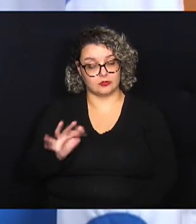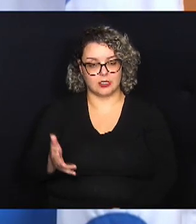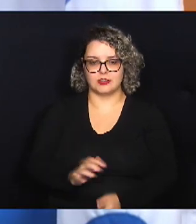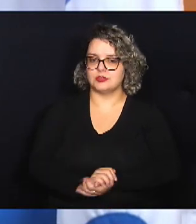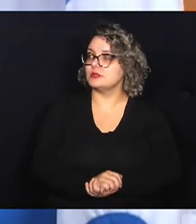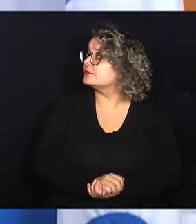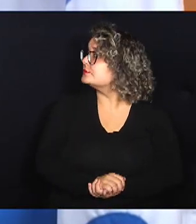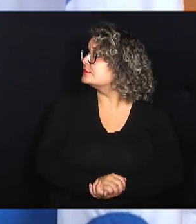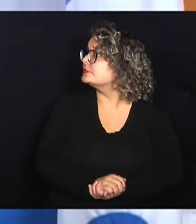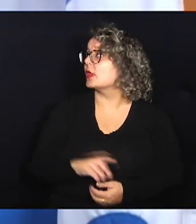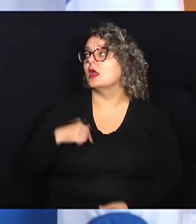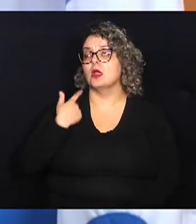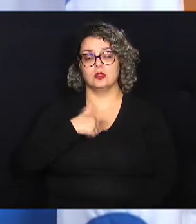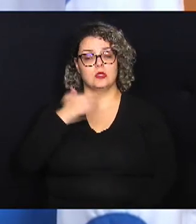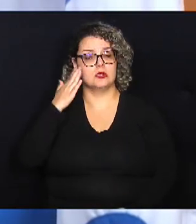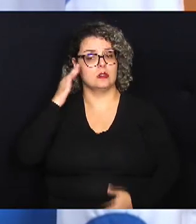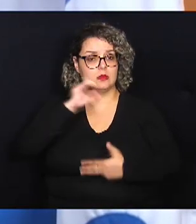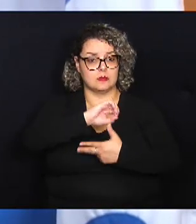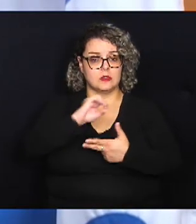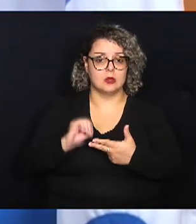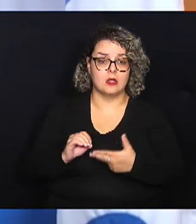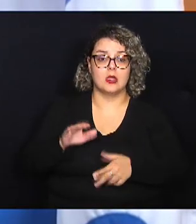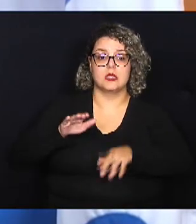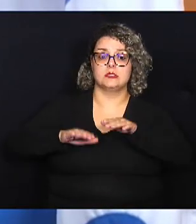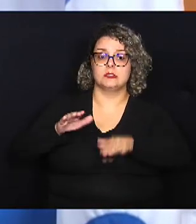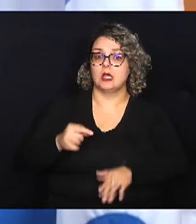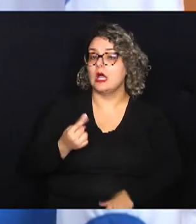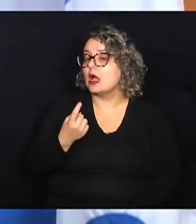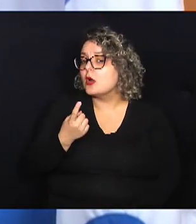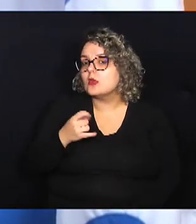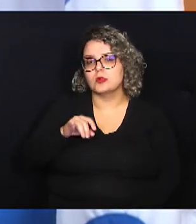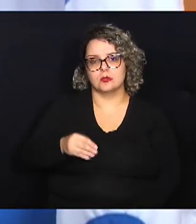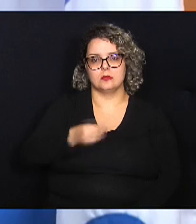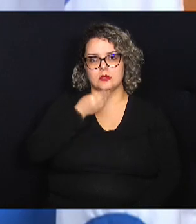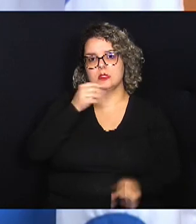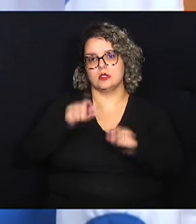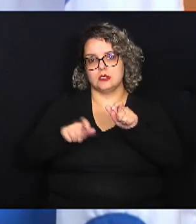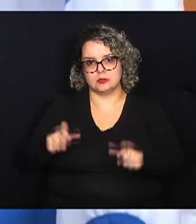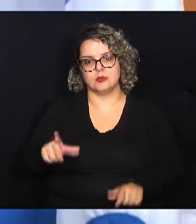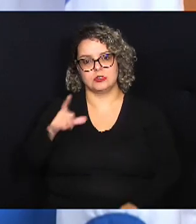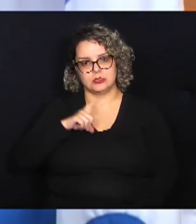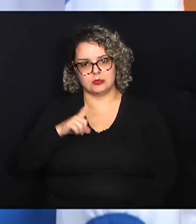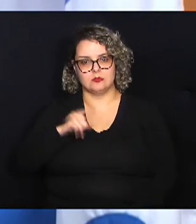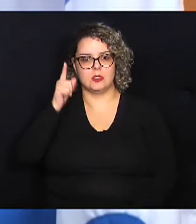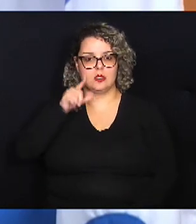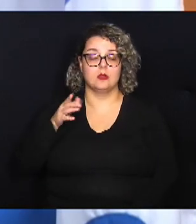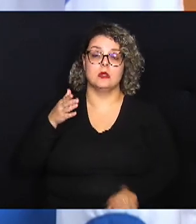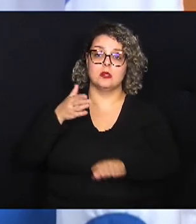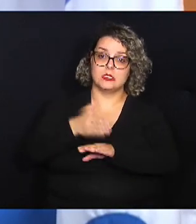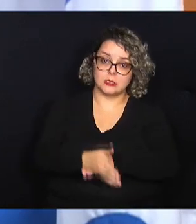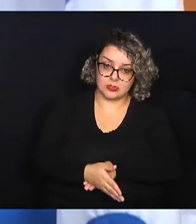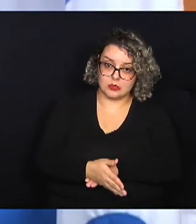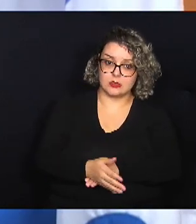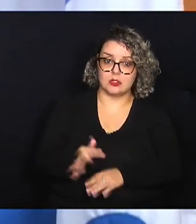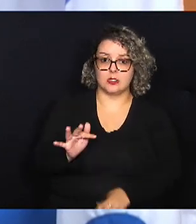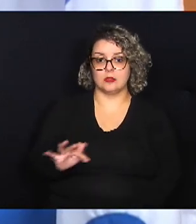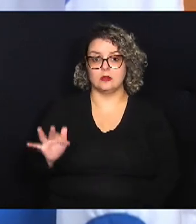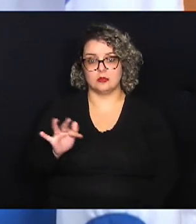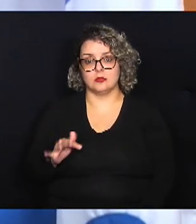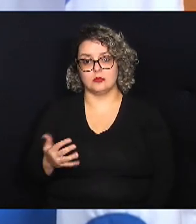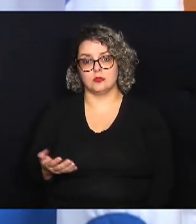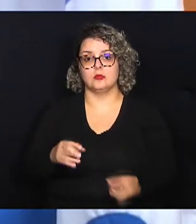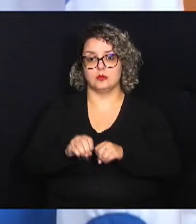Exame Nacional do Ensino Médio, ele é muitas vezes a única oportunidade que as pessoas têm para conseguir ter acesso à universidade, né, ao